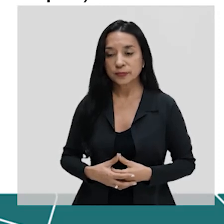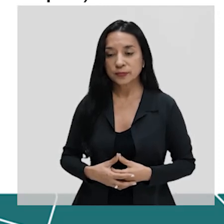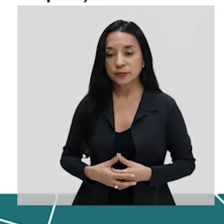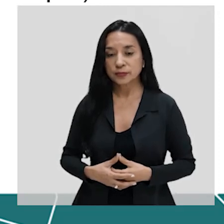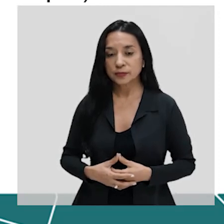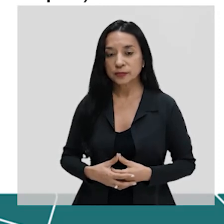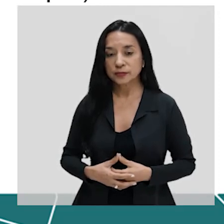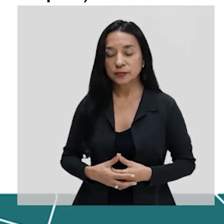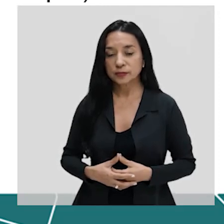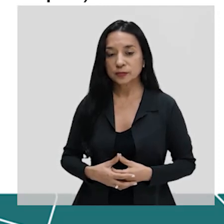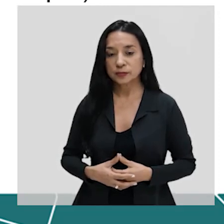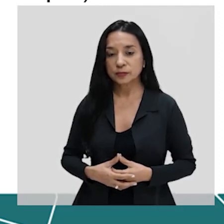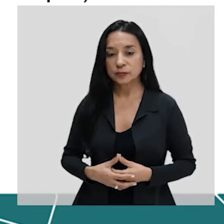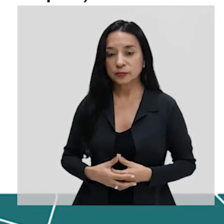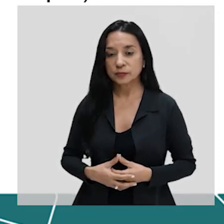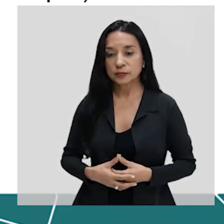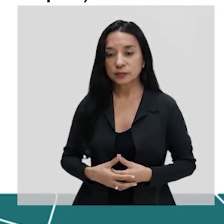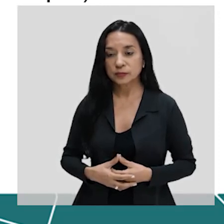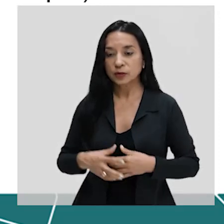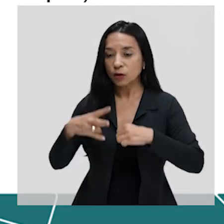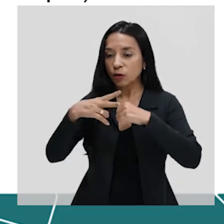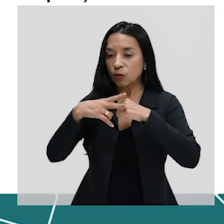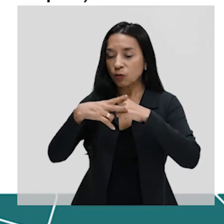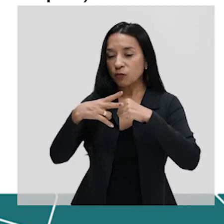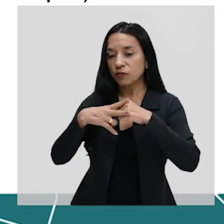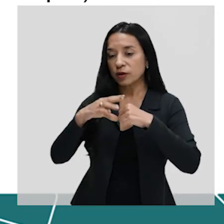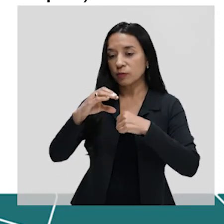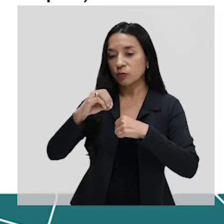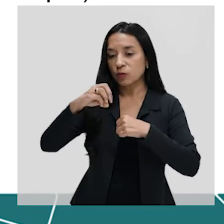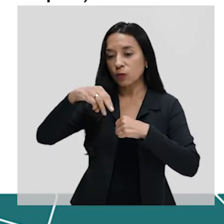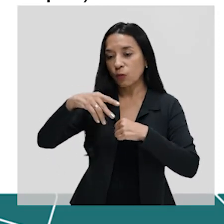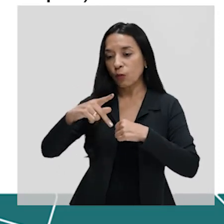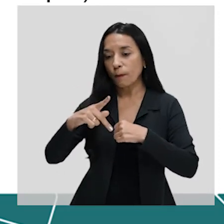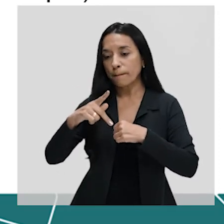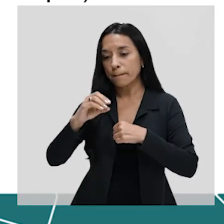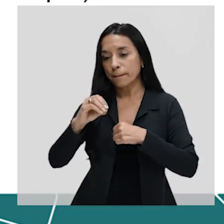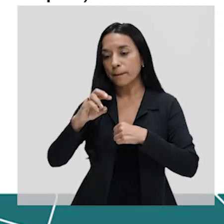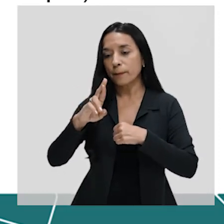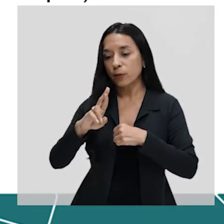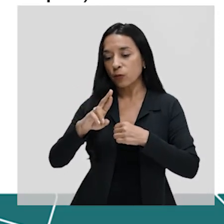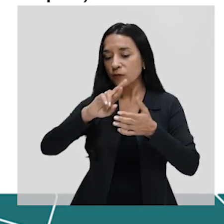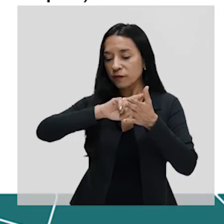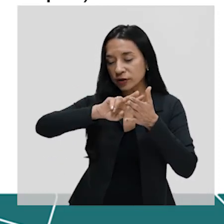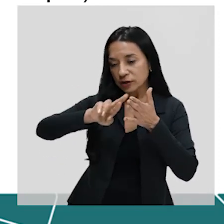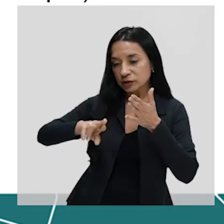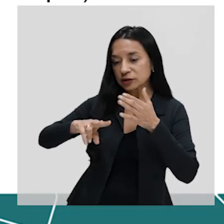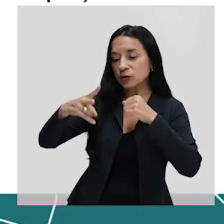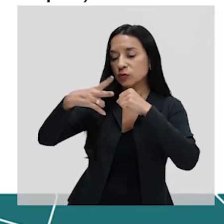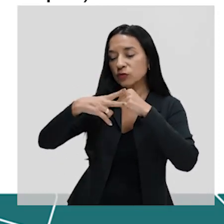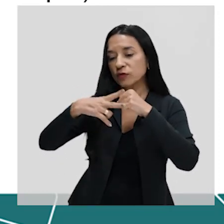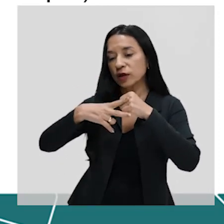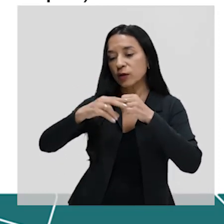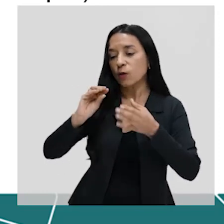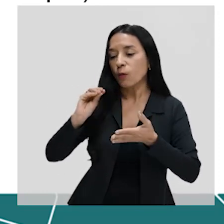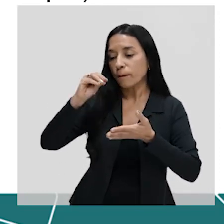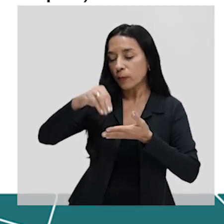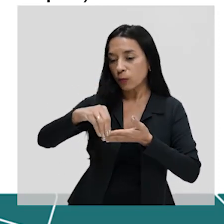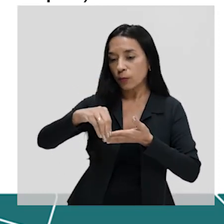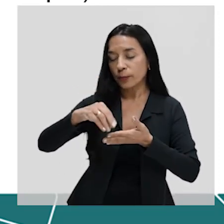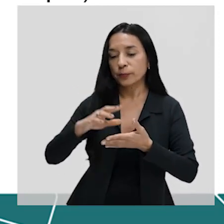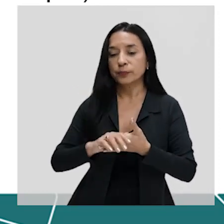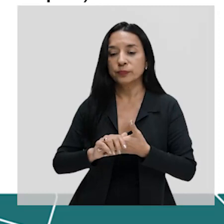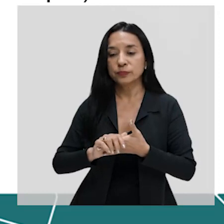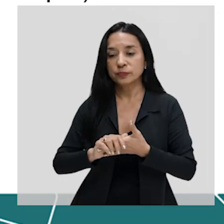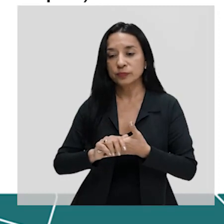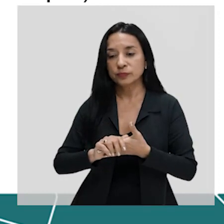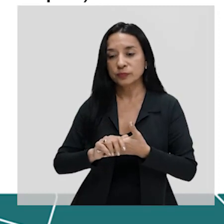acabei de falar. Ó. O verbo compor é uma variação do verbo pôr. O verbo conter é uma derivação, né,